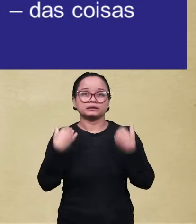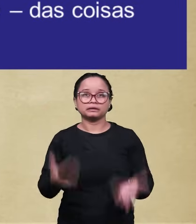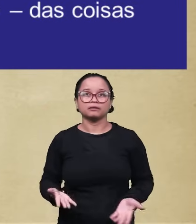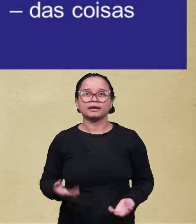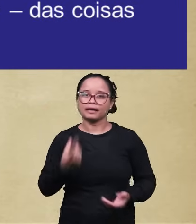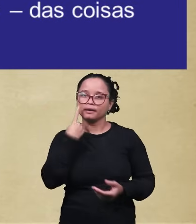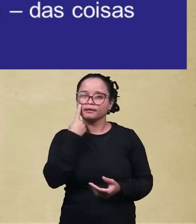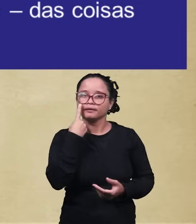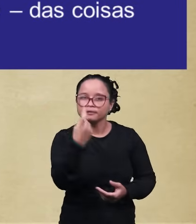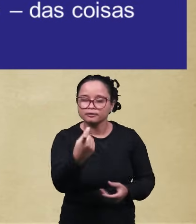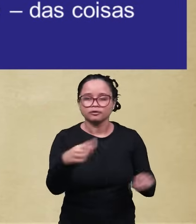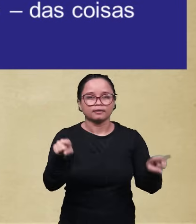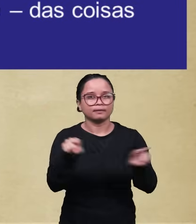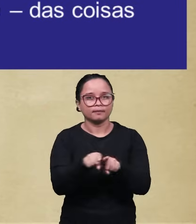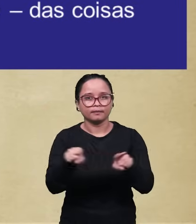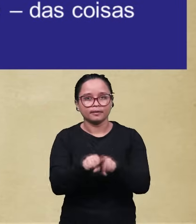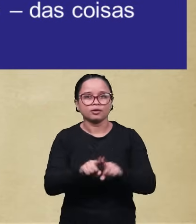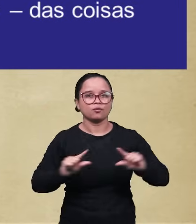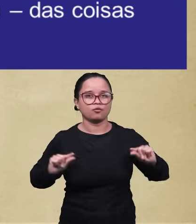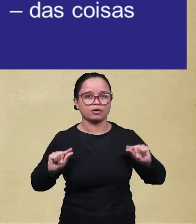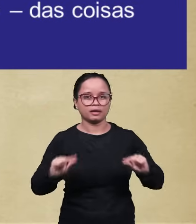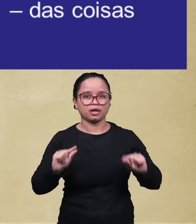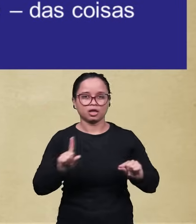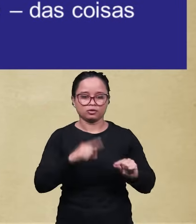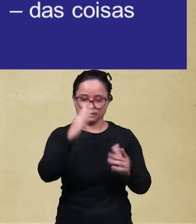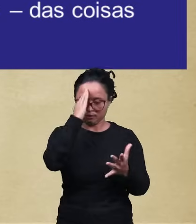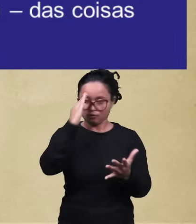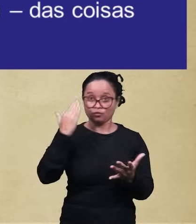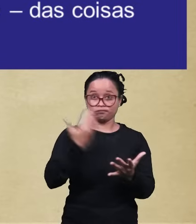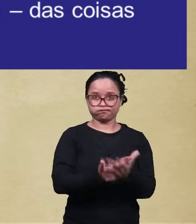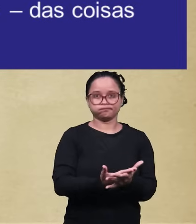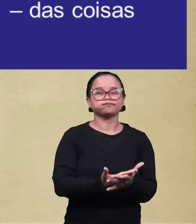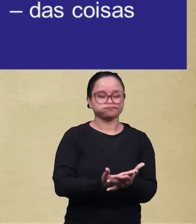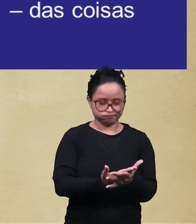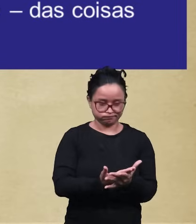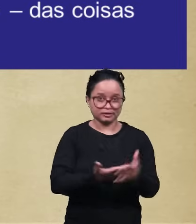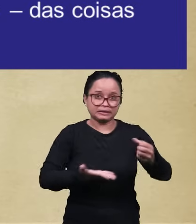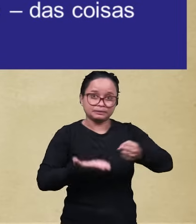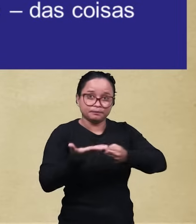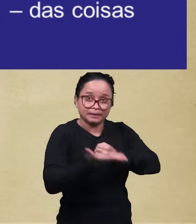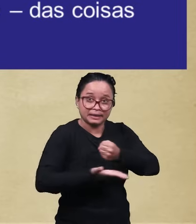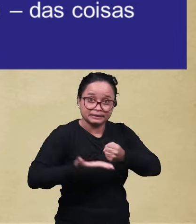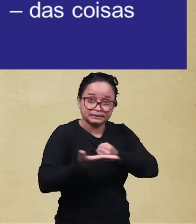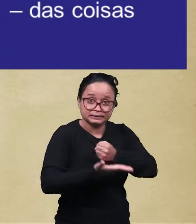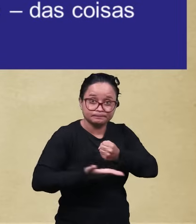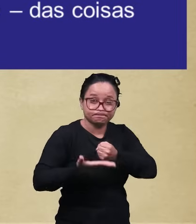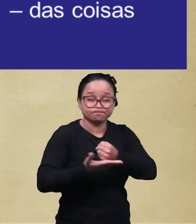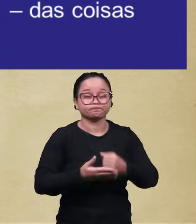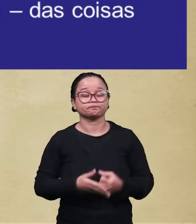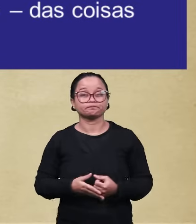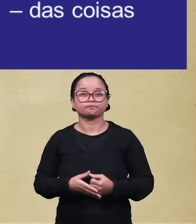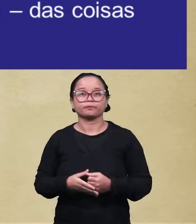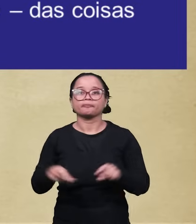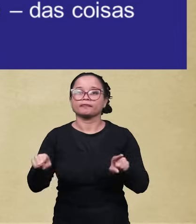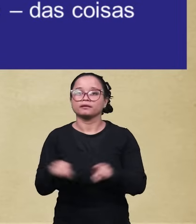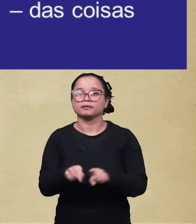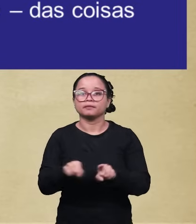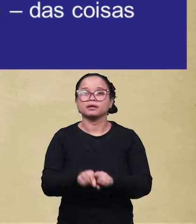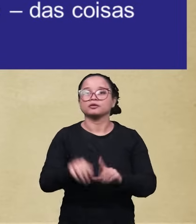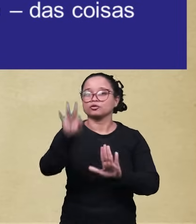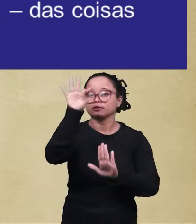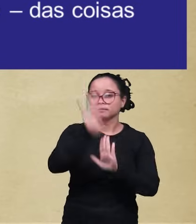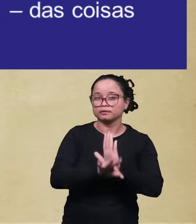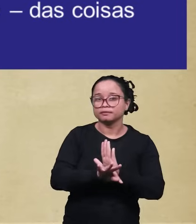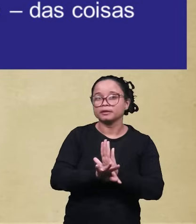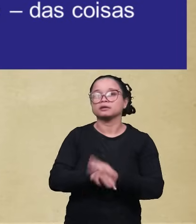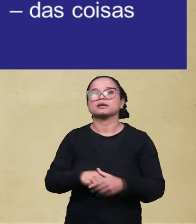usado para tratar de confiança, de fundamento né? E há textos do Novo Testamento que tratam